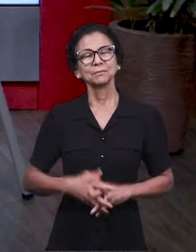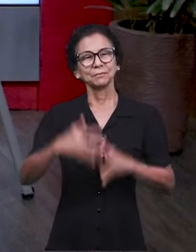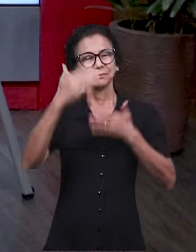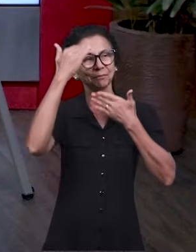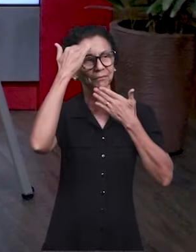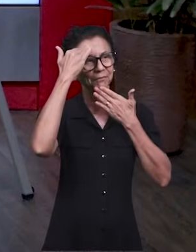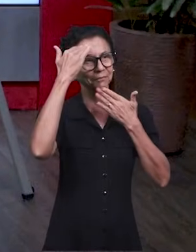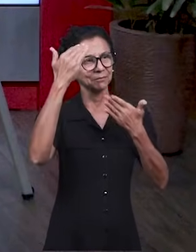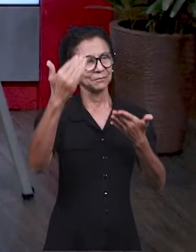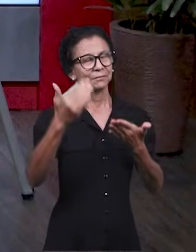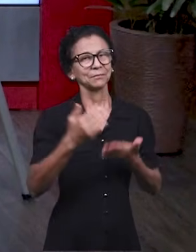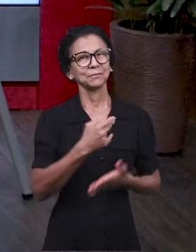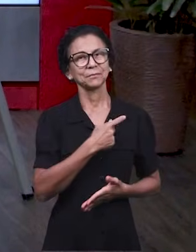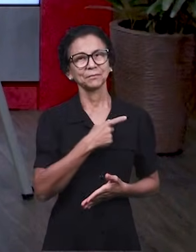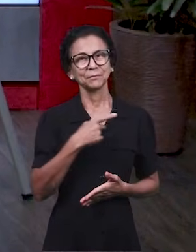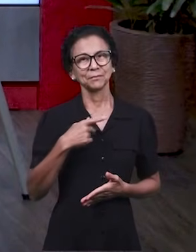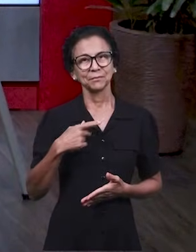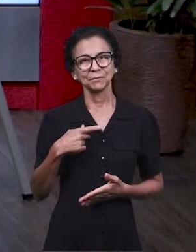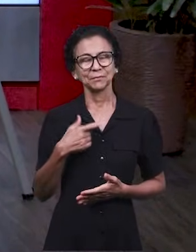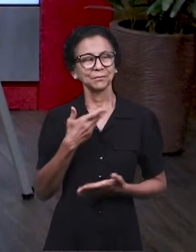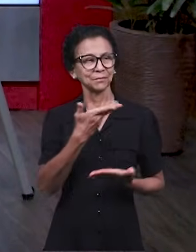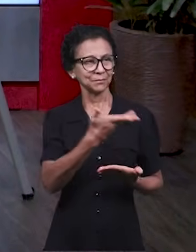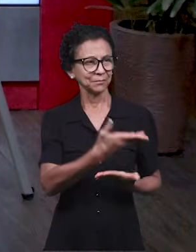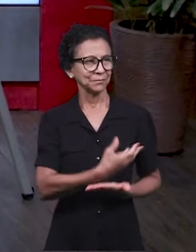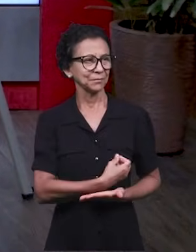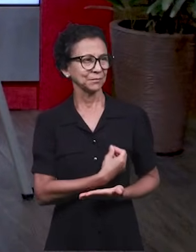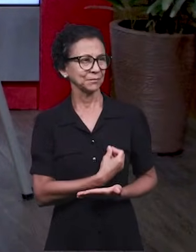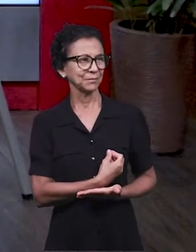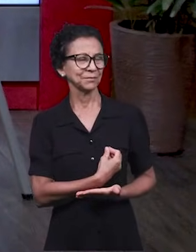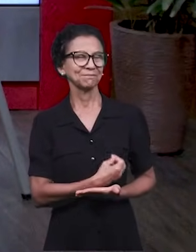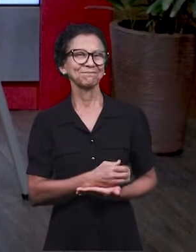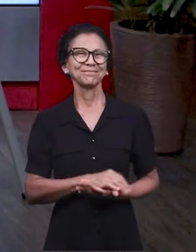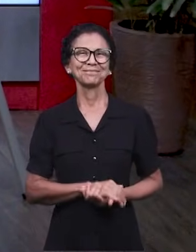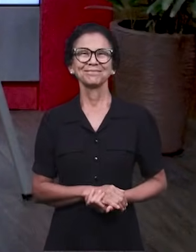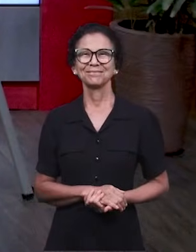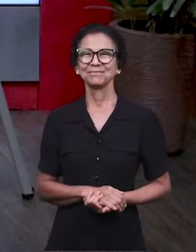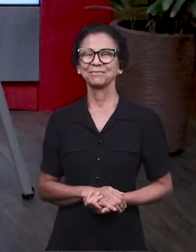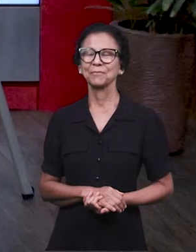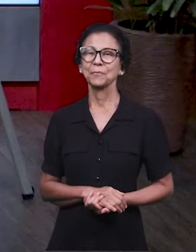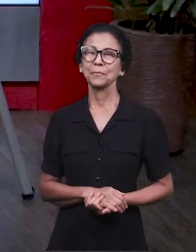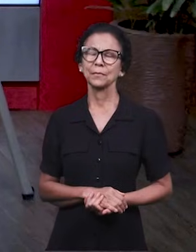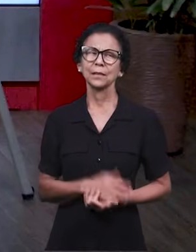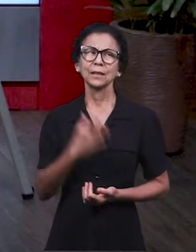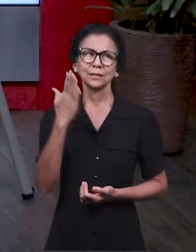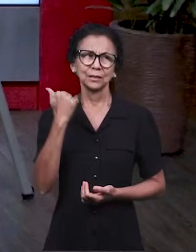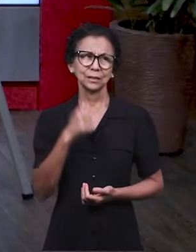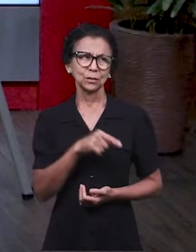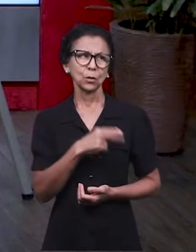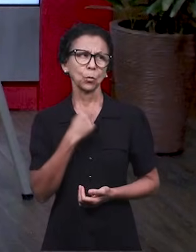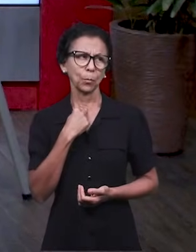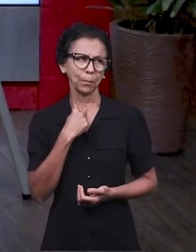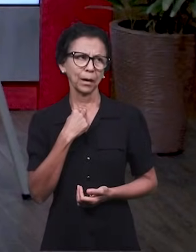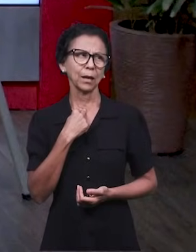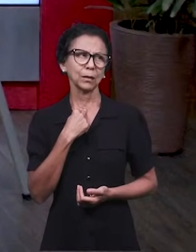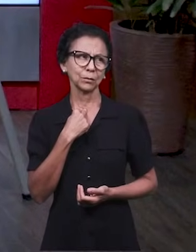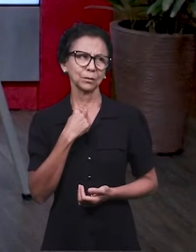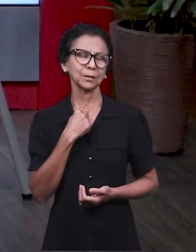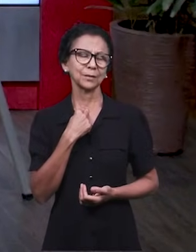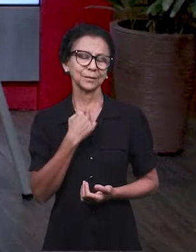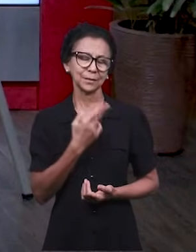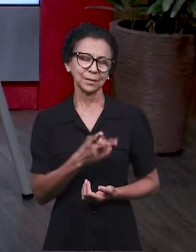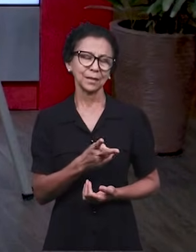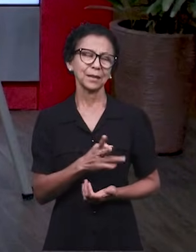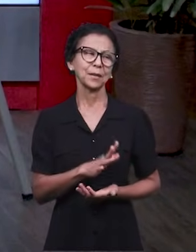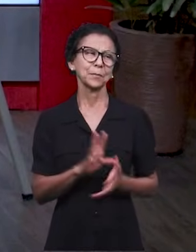Agradeço aqui, pastor Alexandre Gueiros, né, ter separado um tempo. Sabemos que a agenda é bastante cheia, né, pastor?